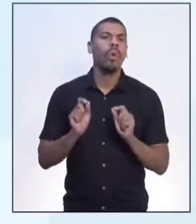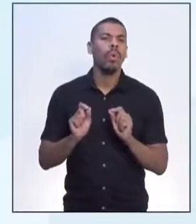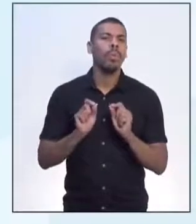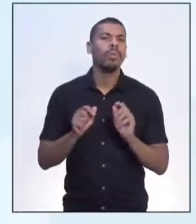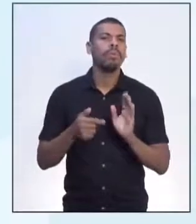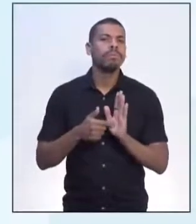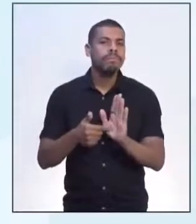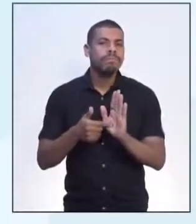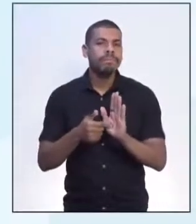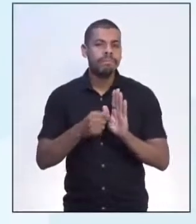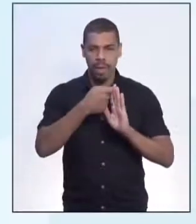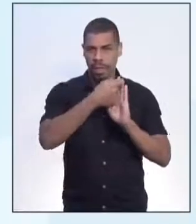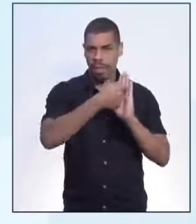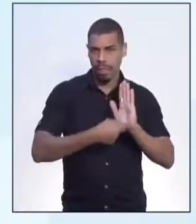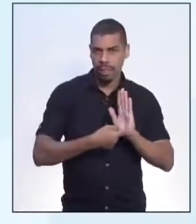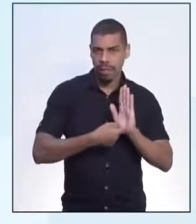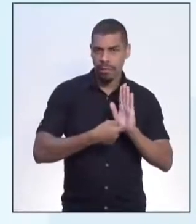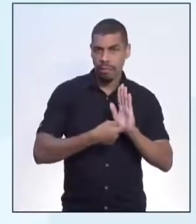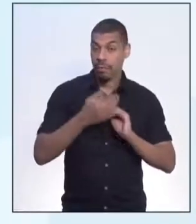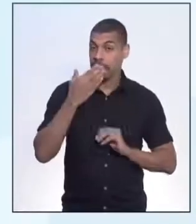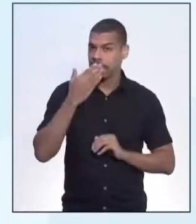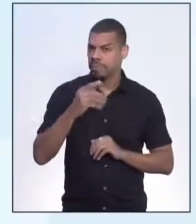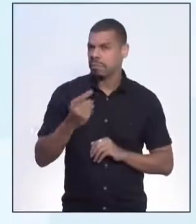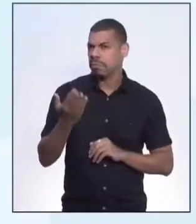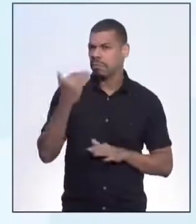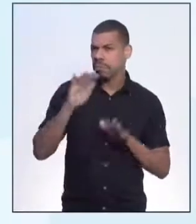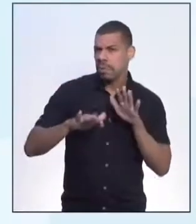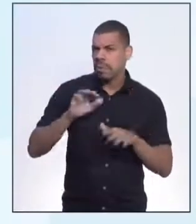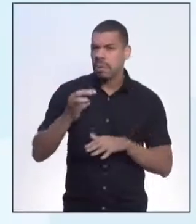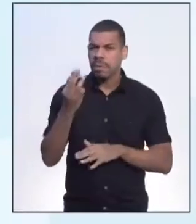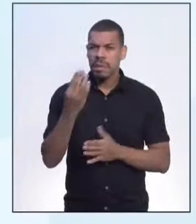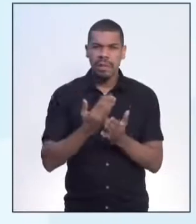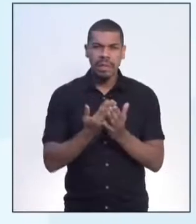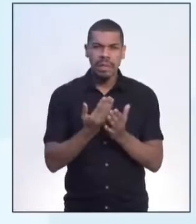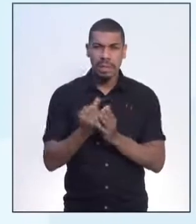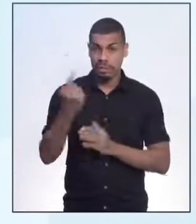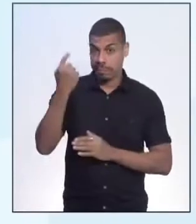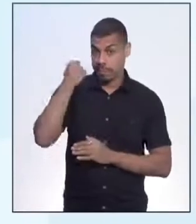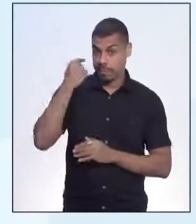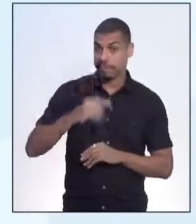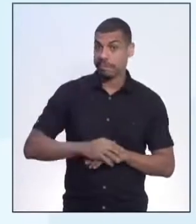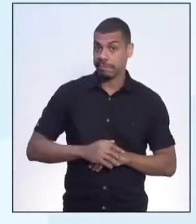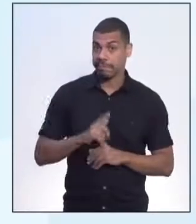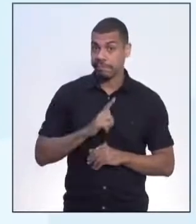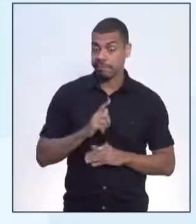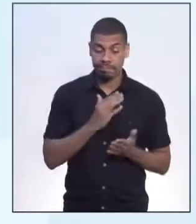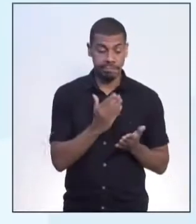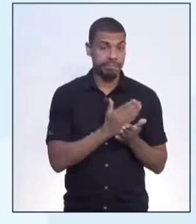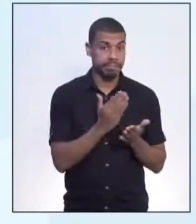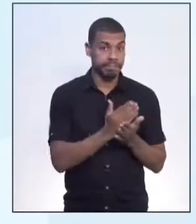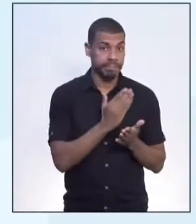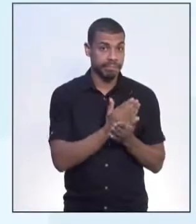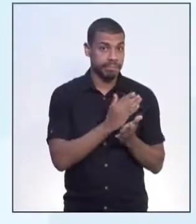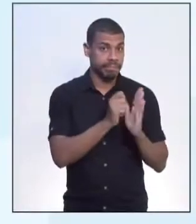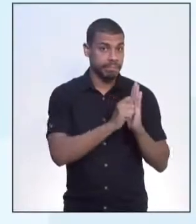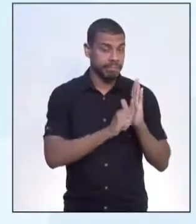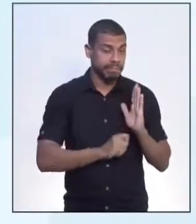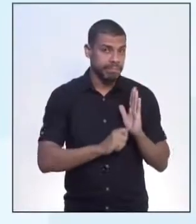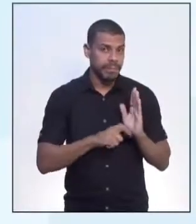pegar a sua redação, que eu pedi já umas 3 aulas passadas, que estavam lá no caderno do aluno. Você